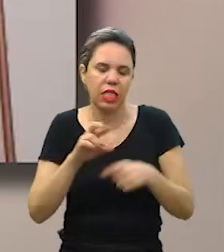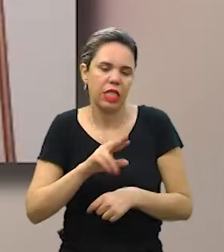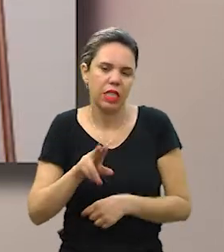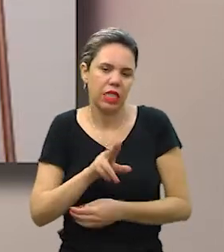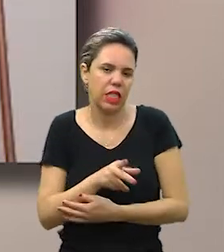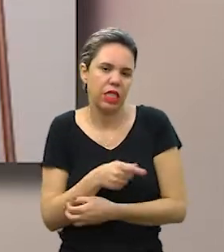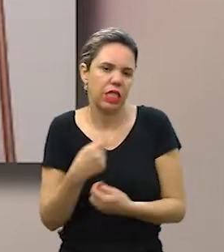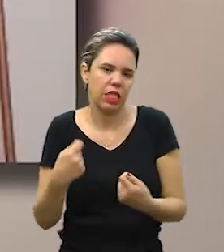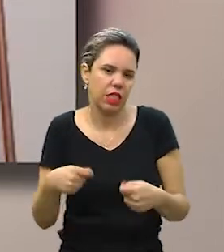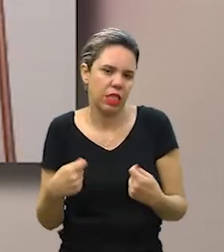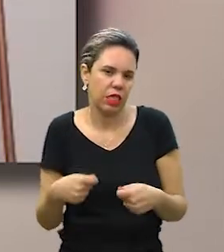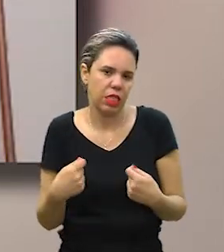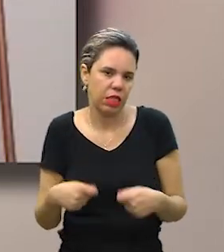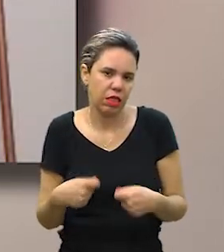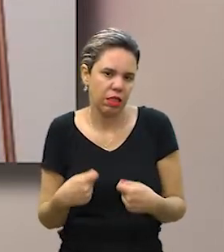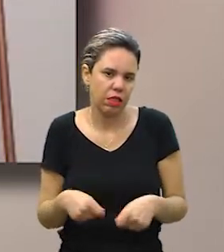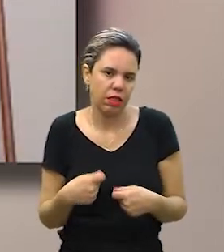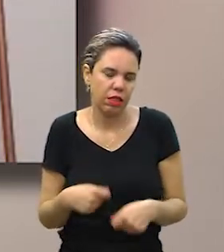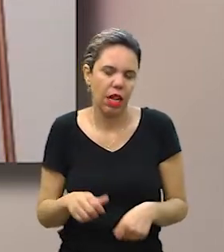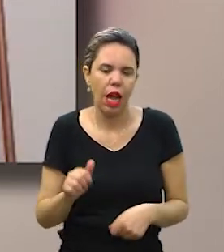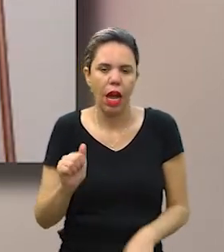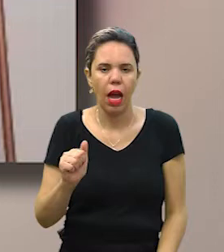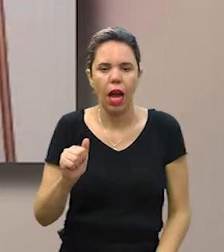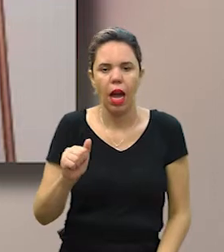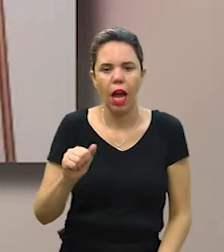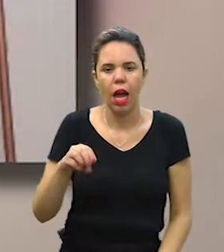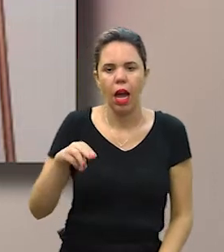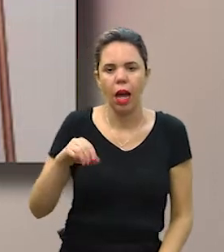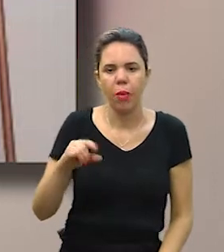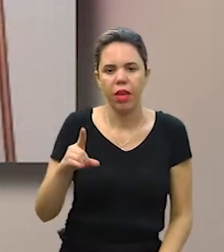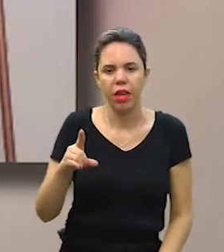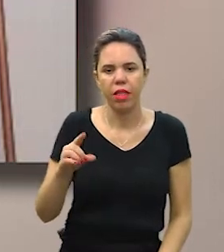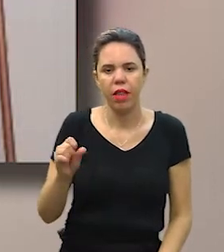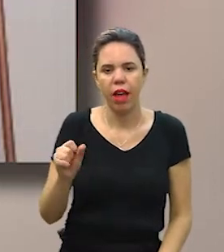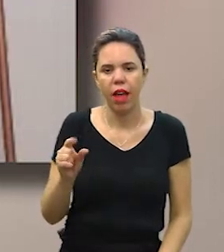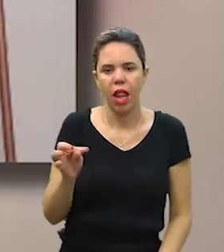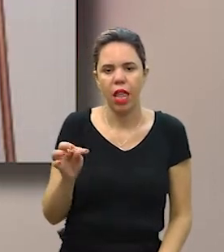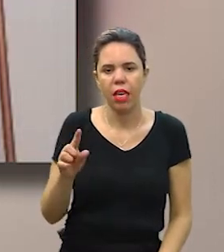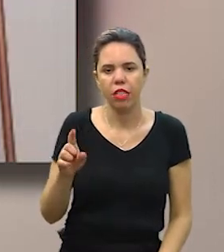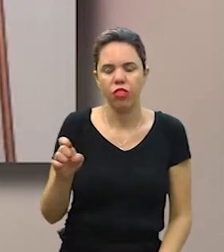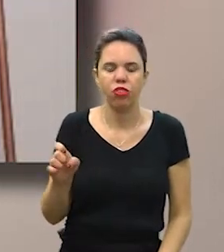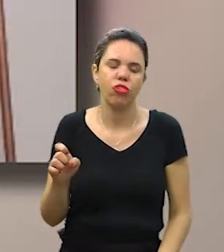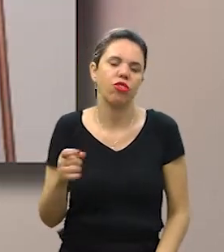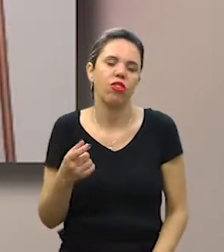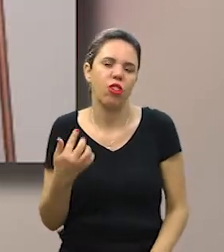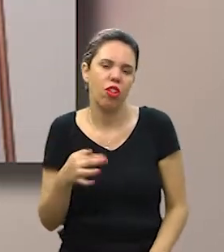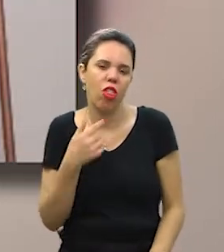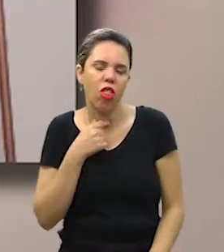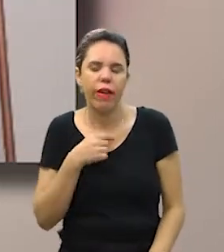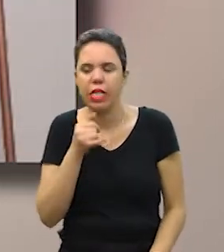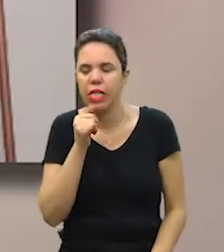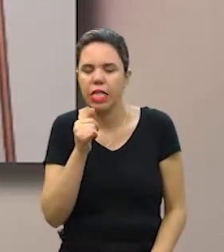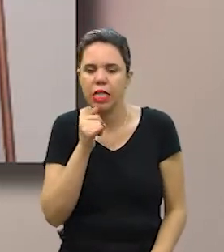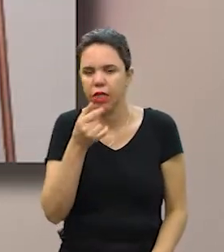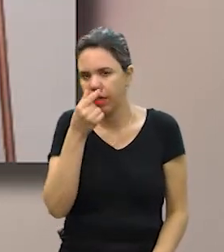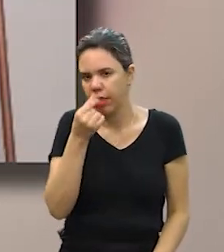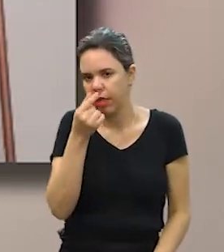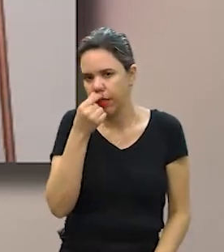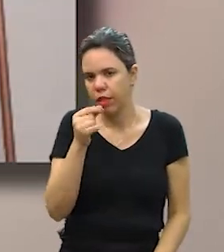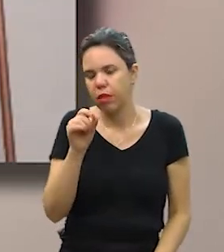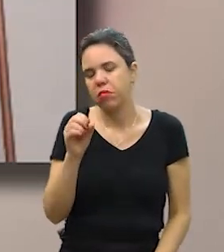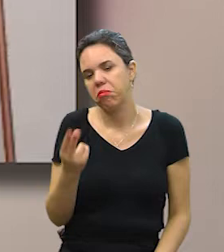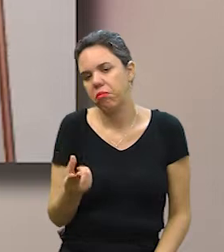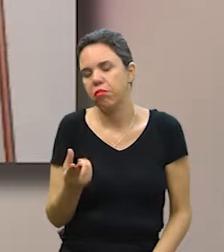é necessariamente uma amidalite bacteriana, tá? Então, por exemplo, na gripe ou até mesmo